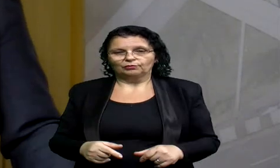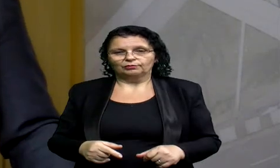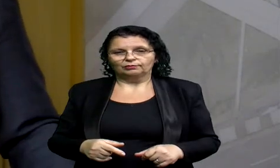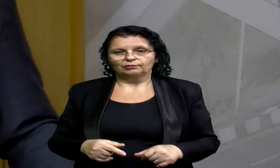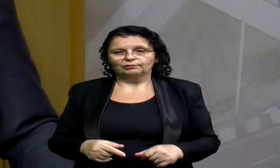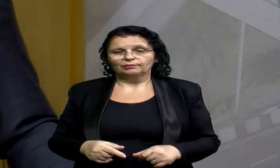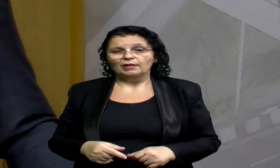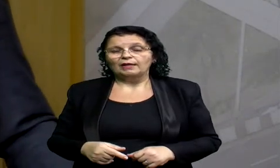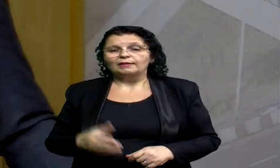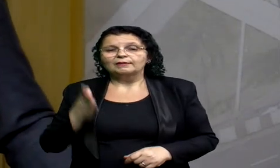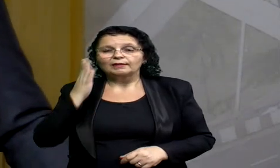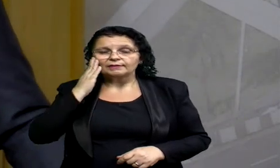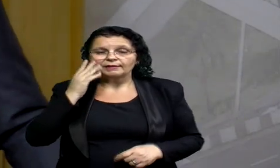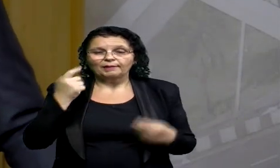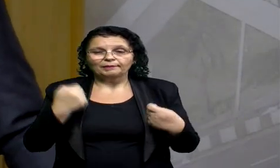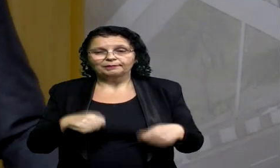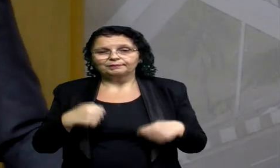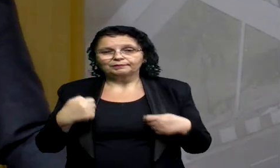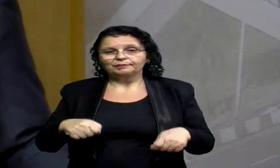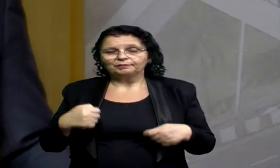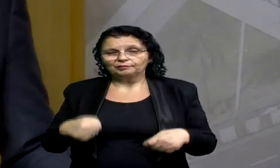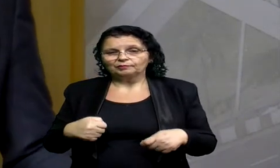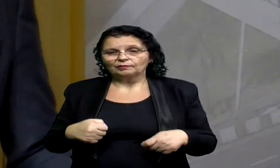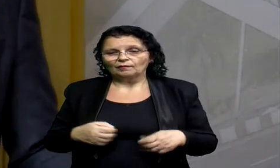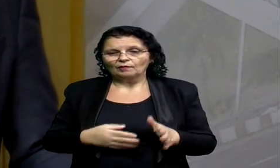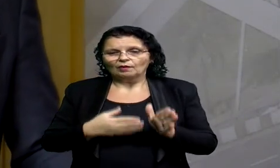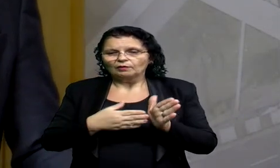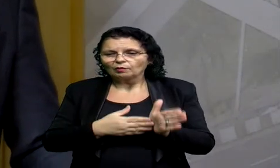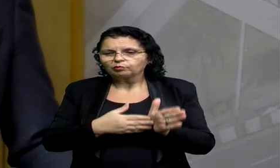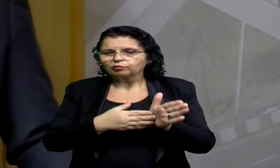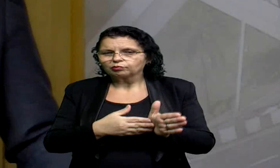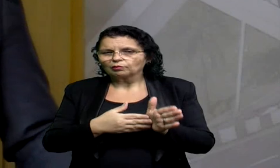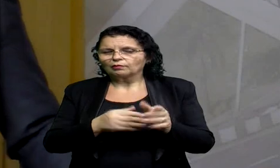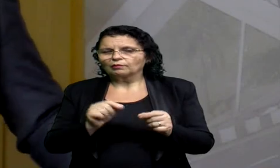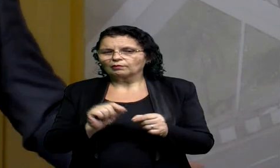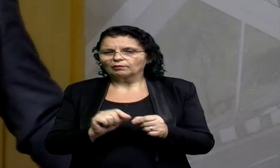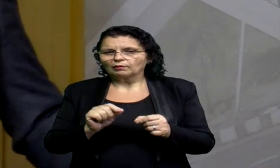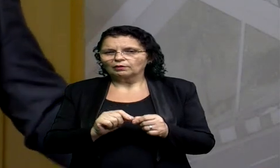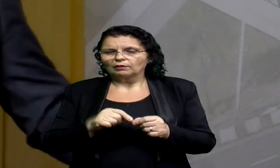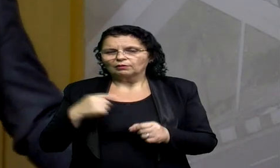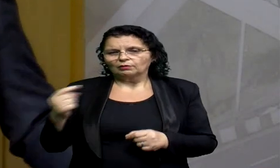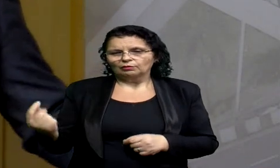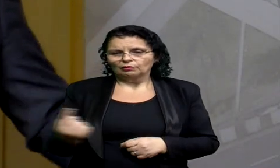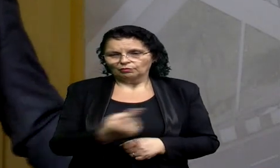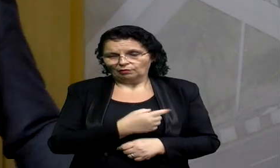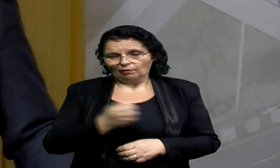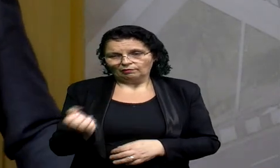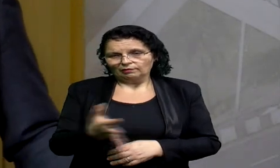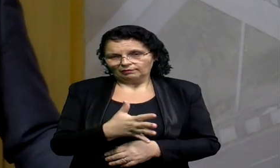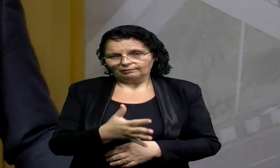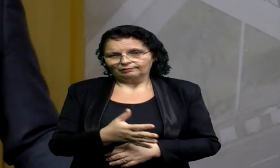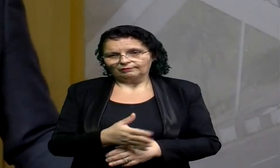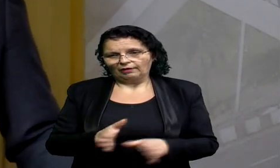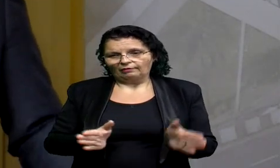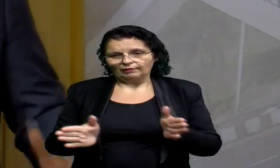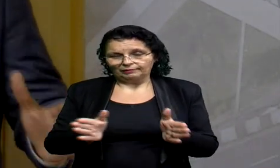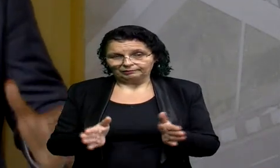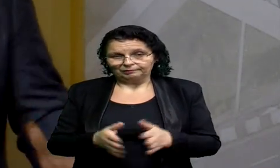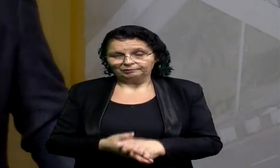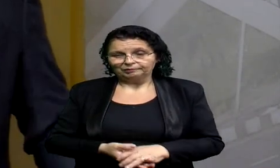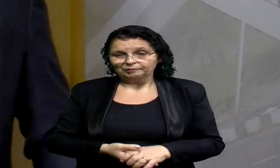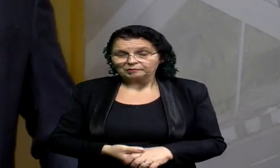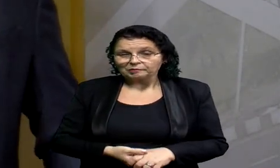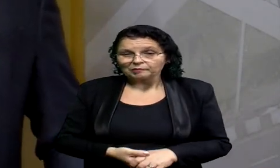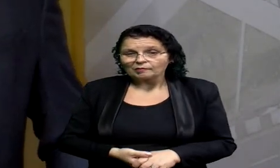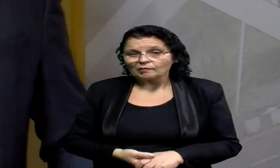ali mas também a gente precisa conduzir e fazer as novas Avenidas na cidade de Osasco quero aqui